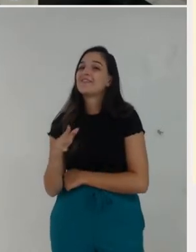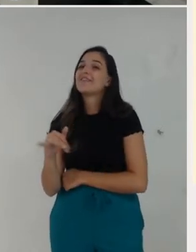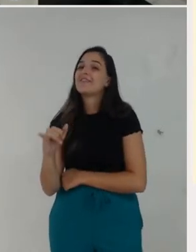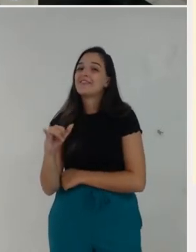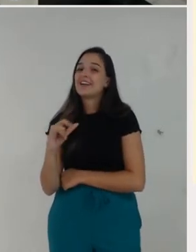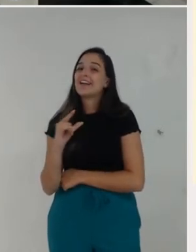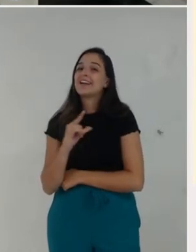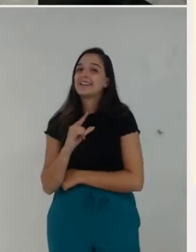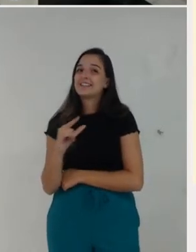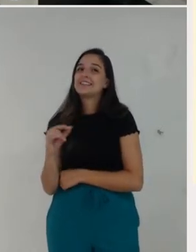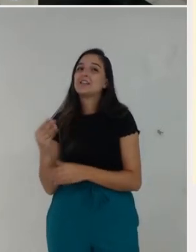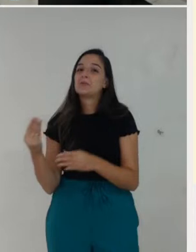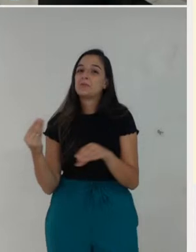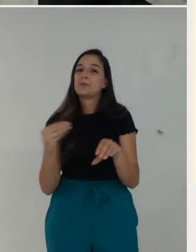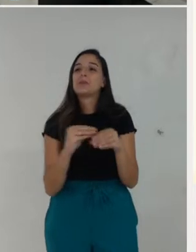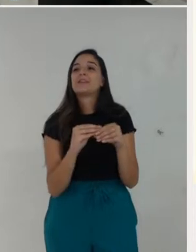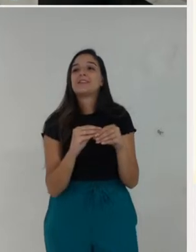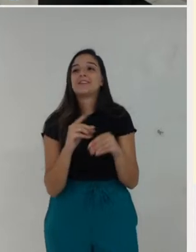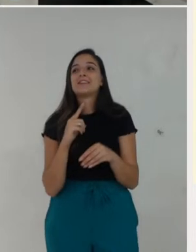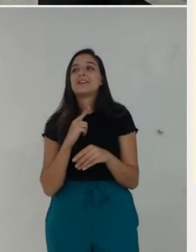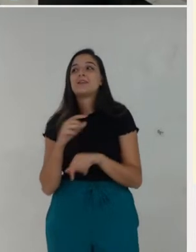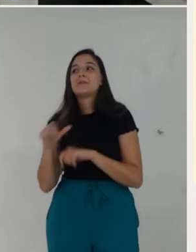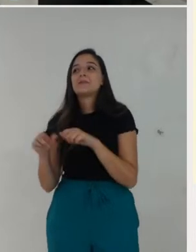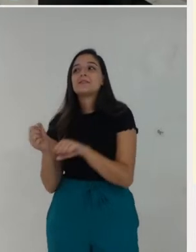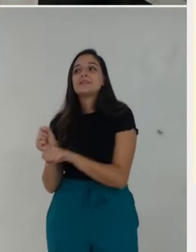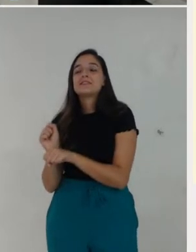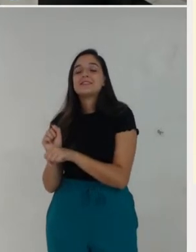ali na cozinha, né?